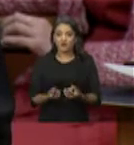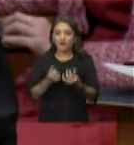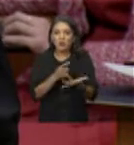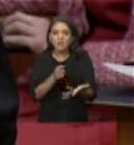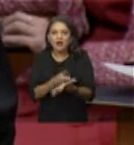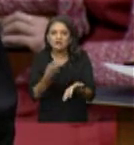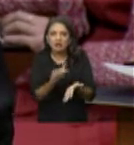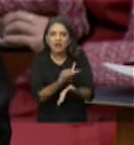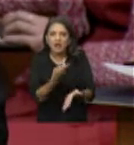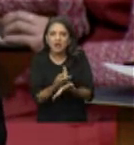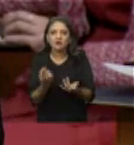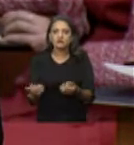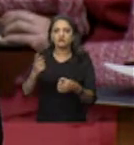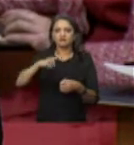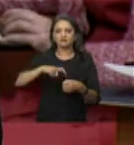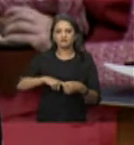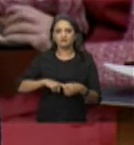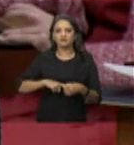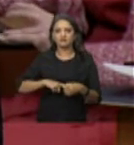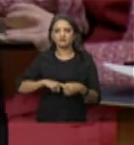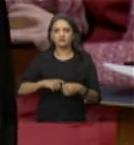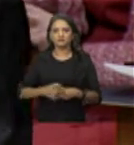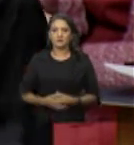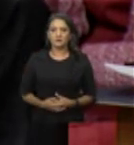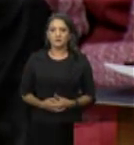indevidamente nesse processo